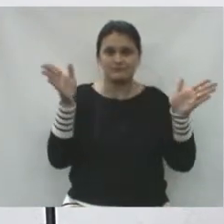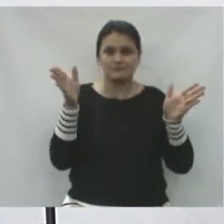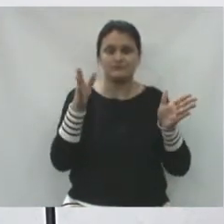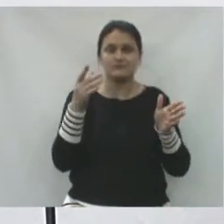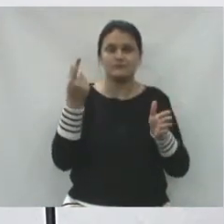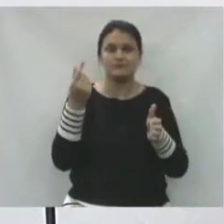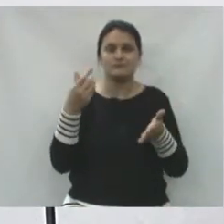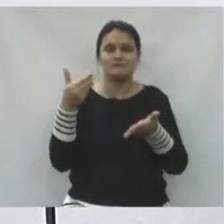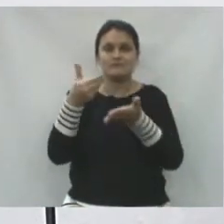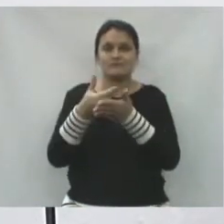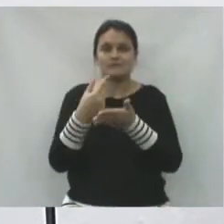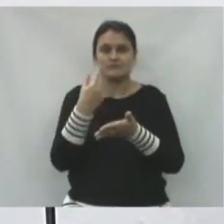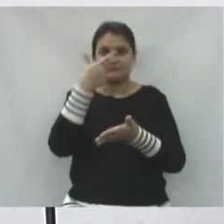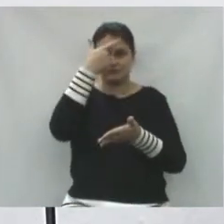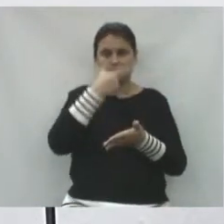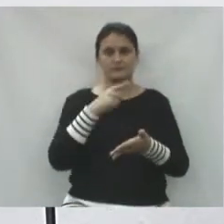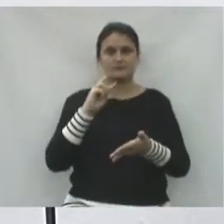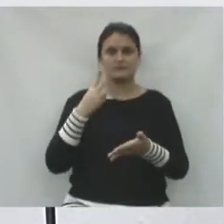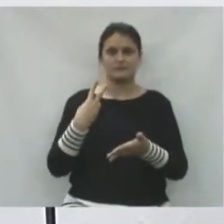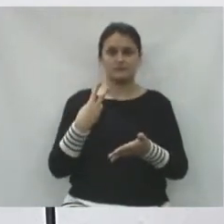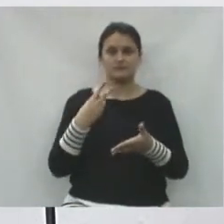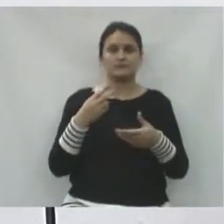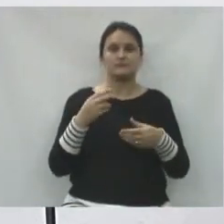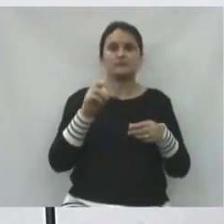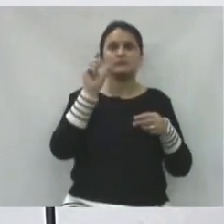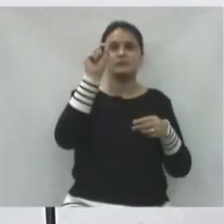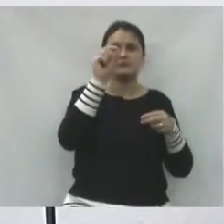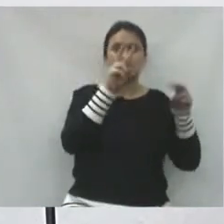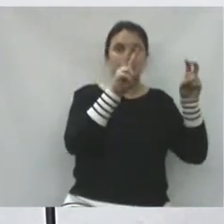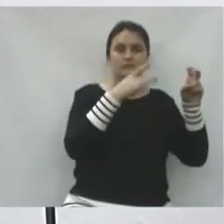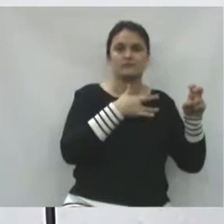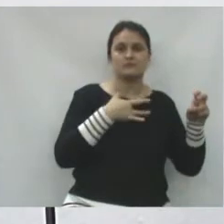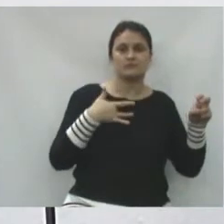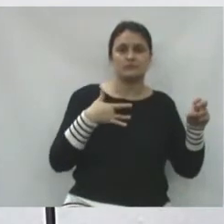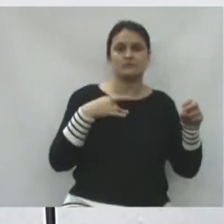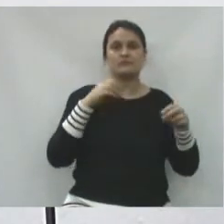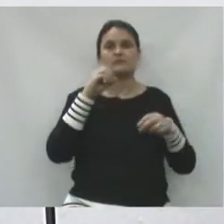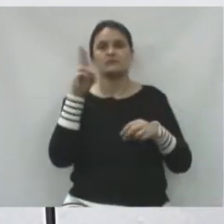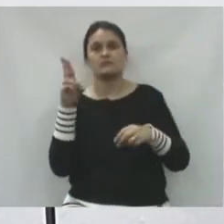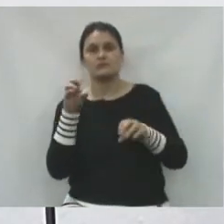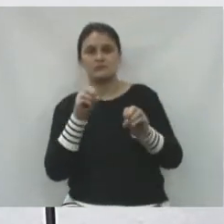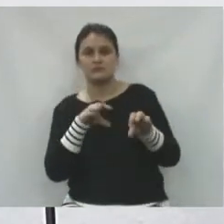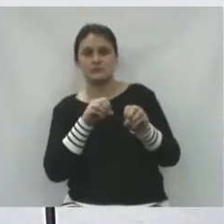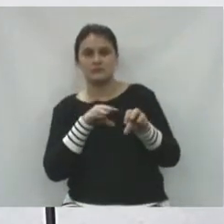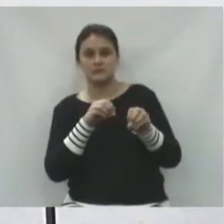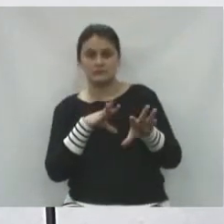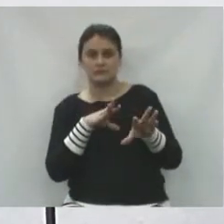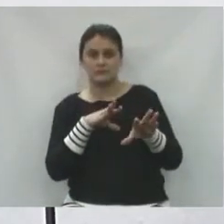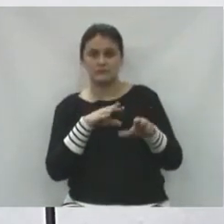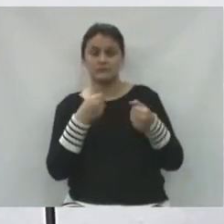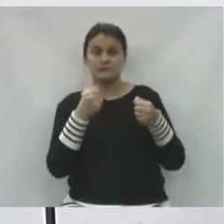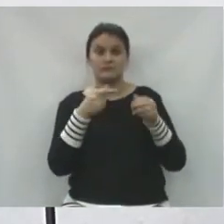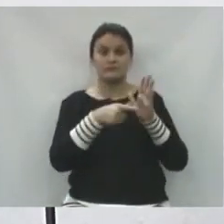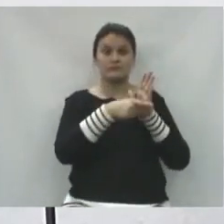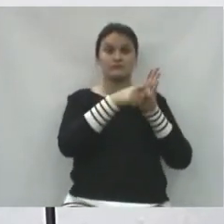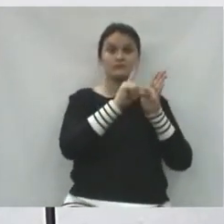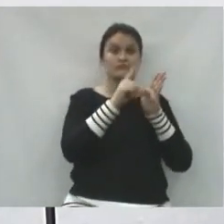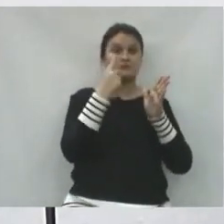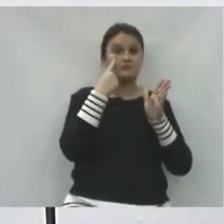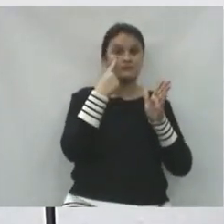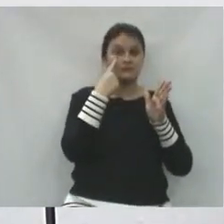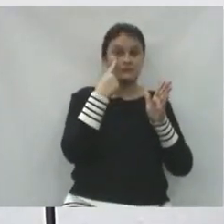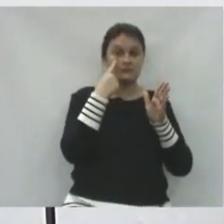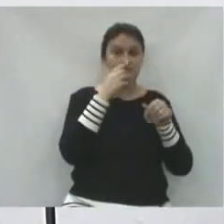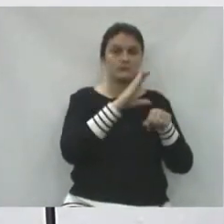das emendas individuais para determinada área, como saúde ou educação, sem a previsão